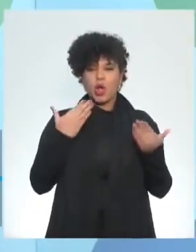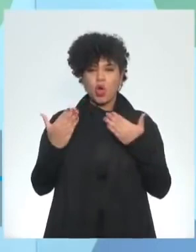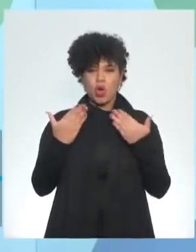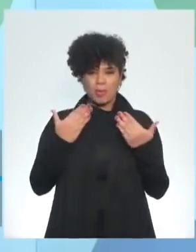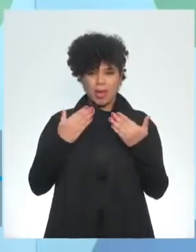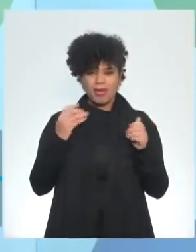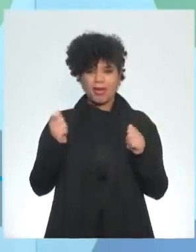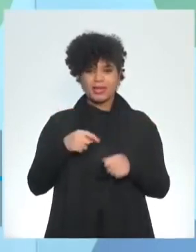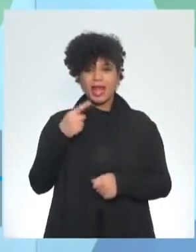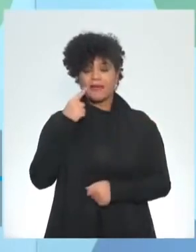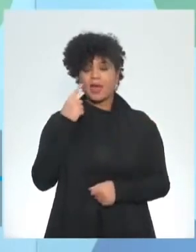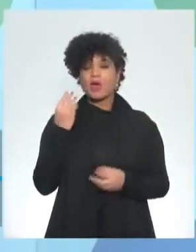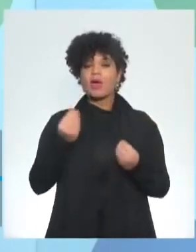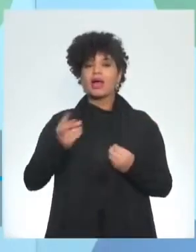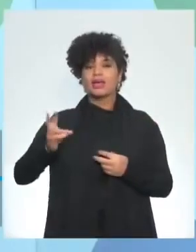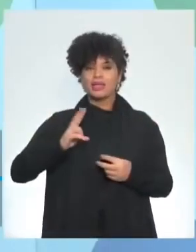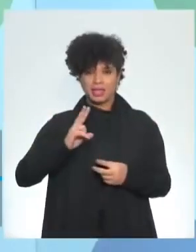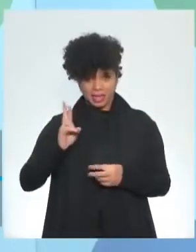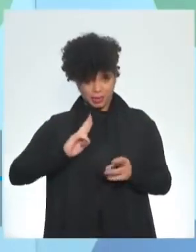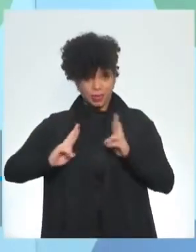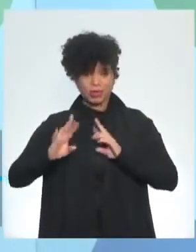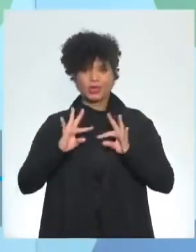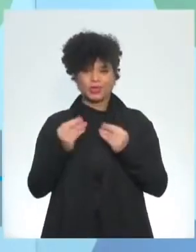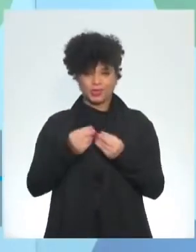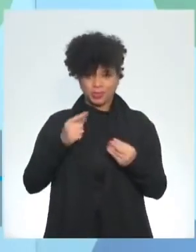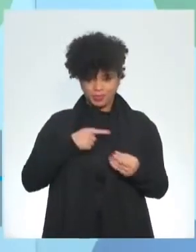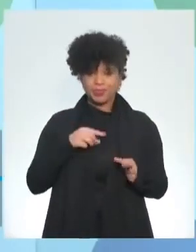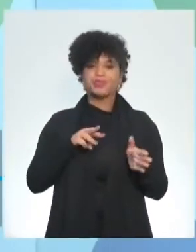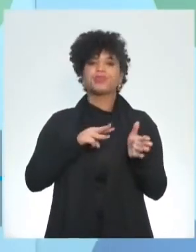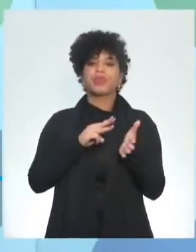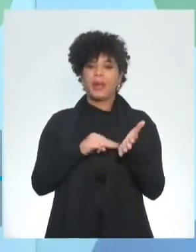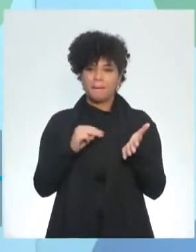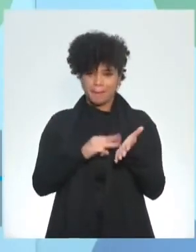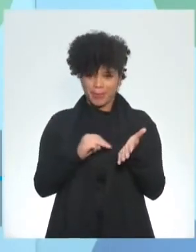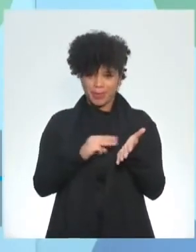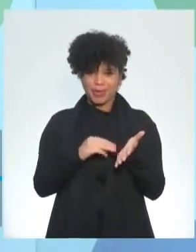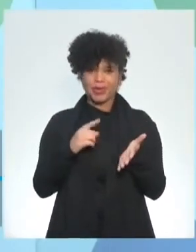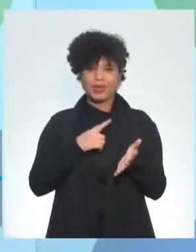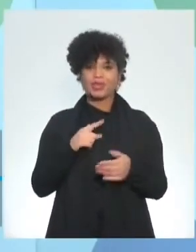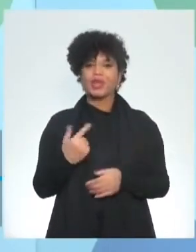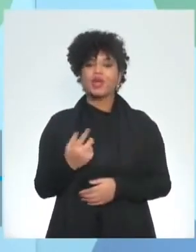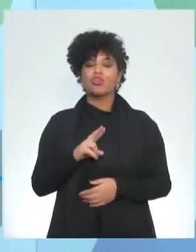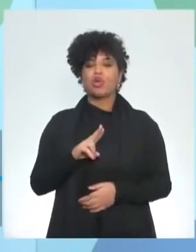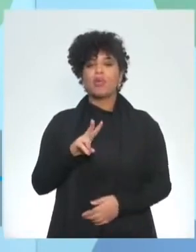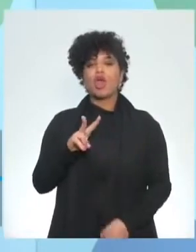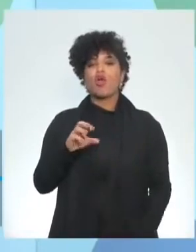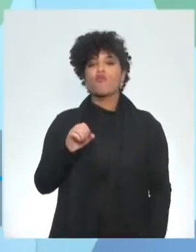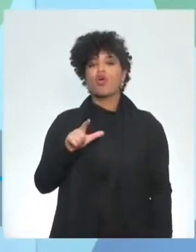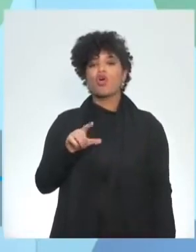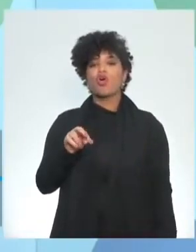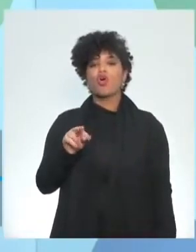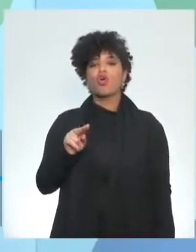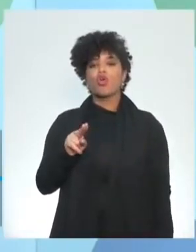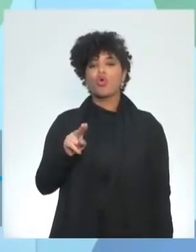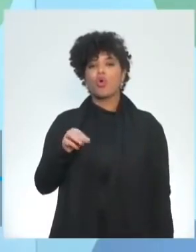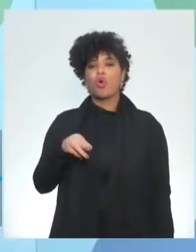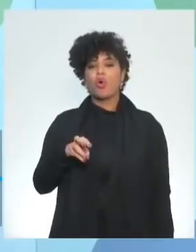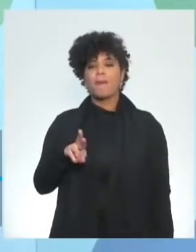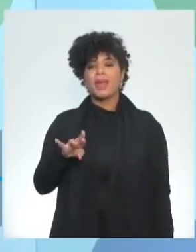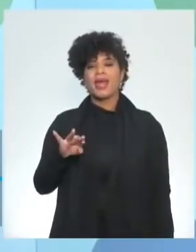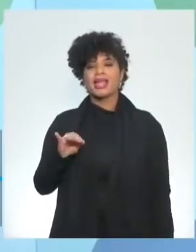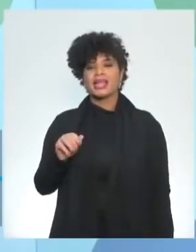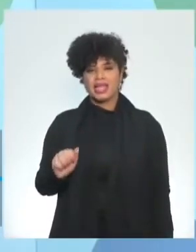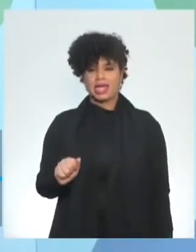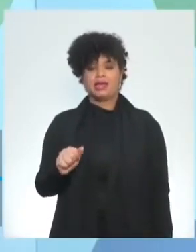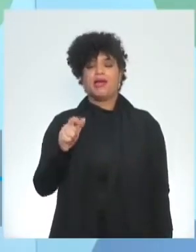todas essas respostas estão certas. Então, existe esse método, e esse método se chama volumetria. E dentro da volumetria, a